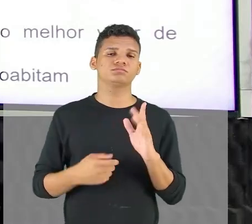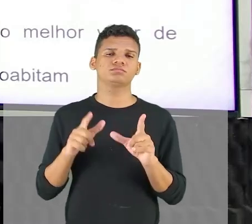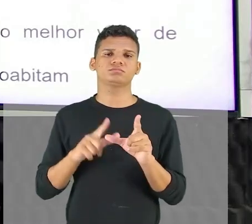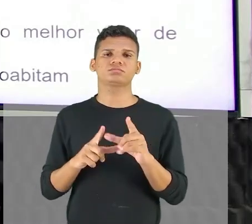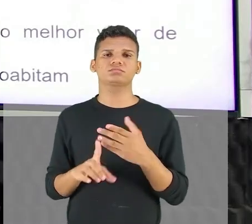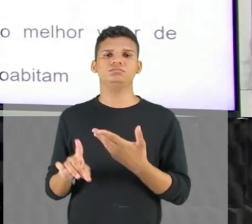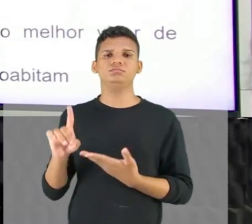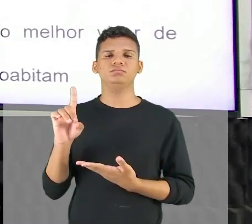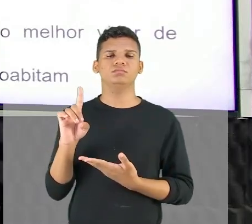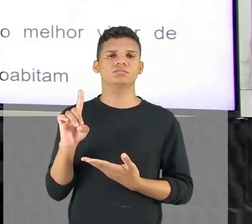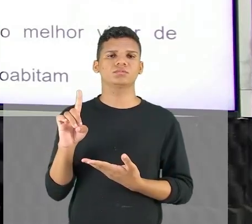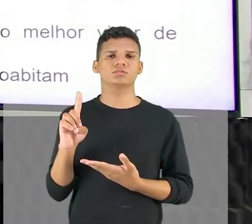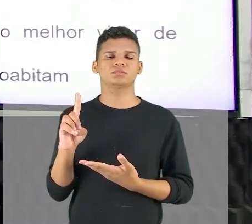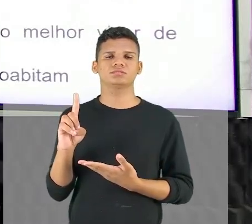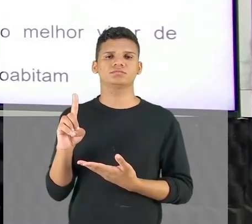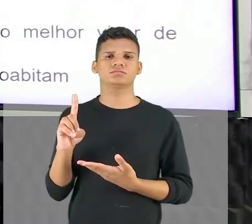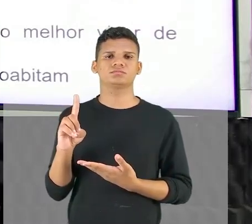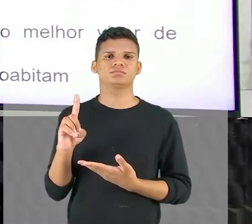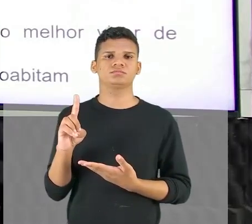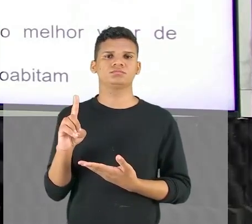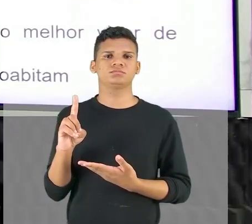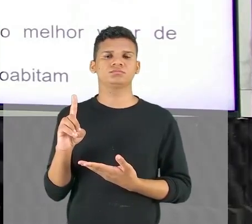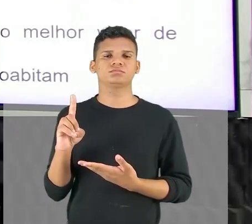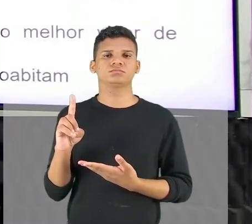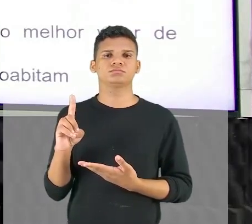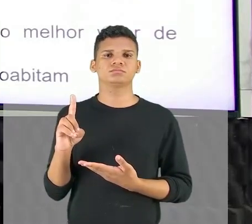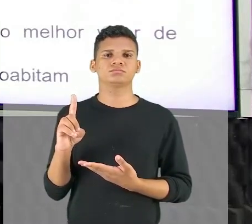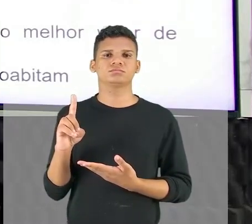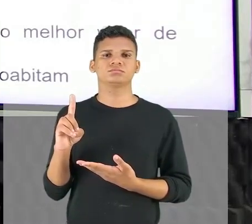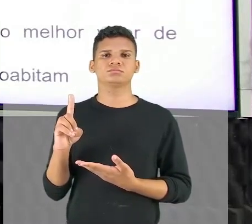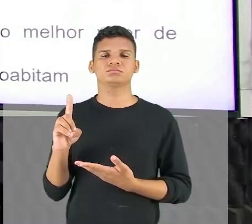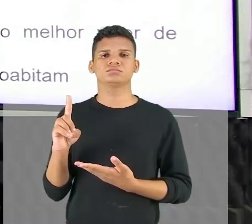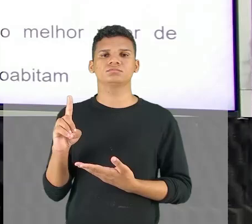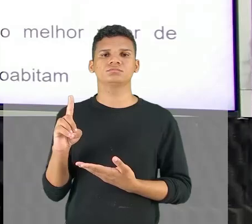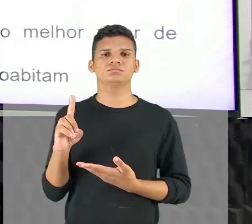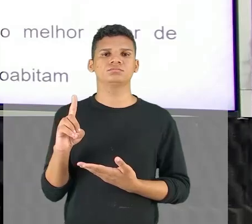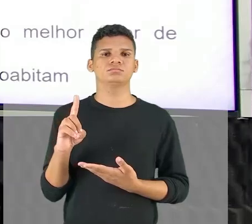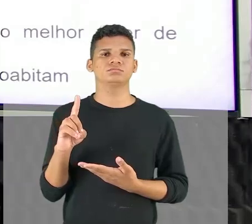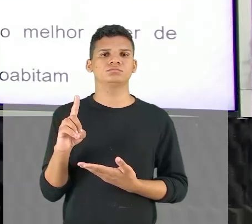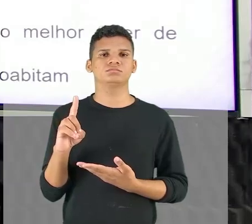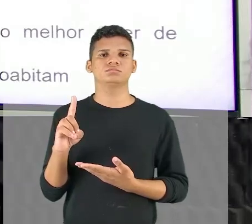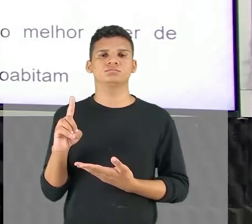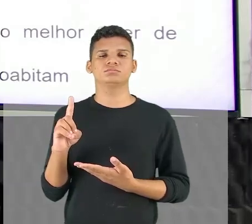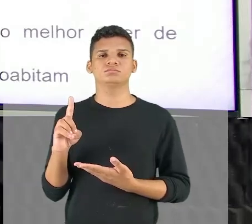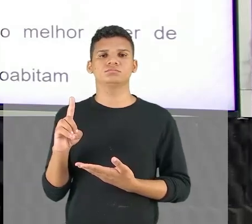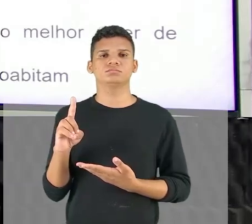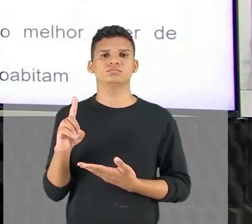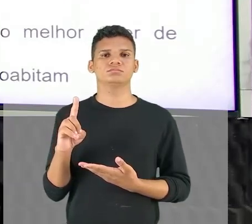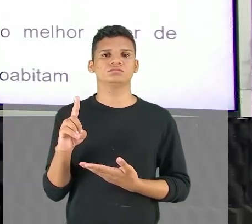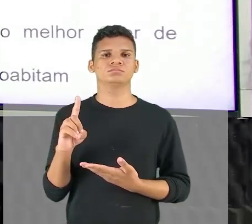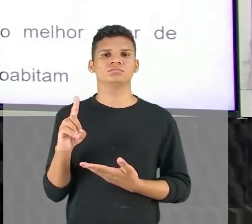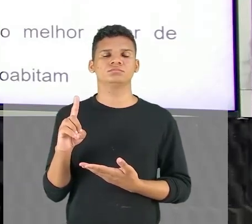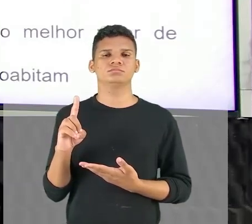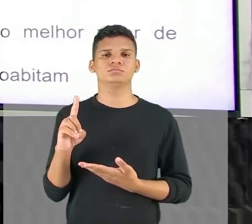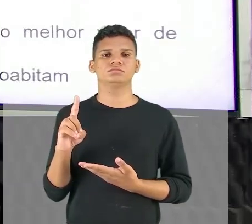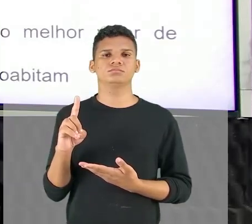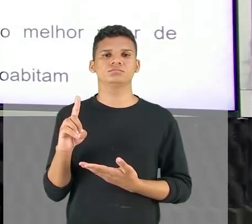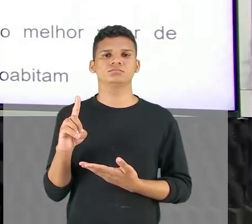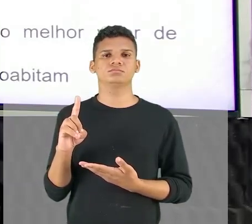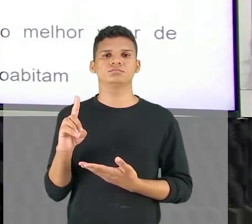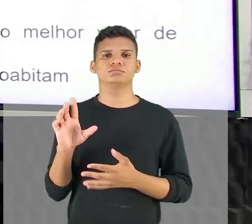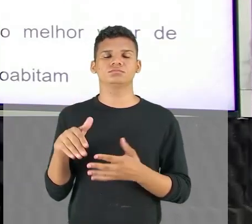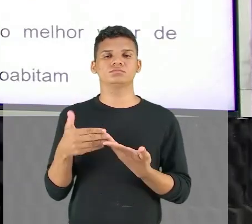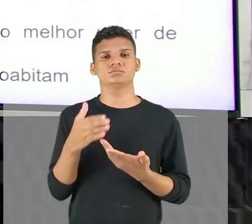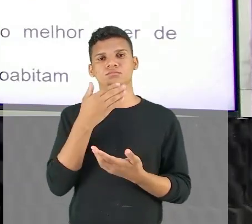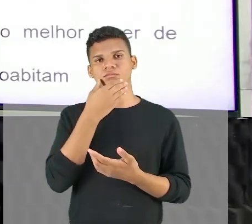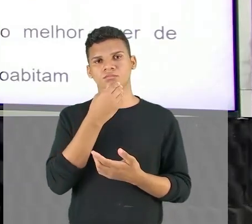D. A frieza do cálculo faz o melhor viver de homens e de mulheres. Também não é isso que